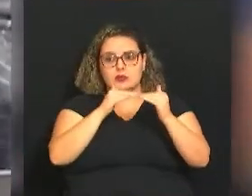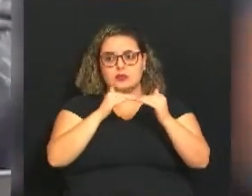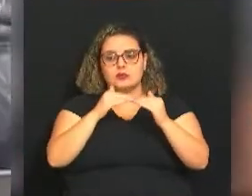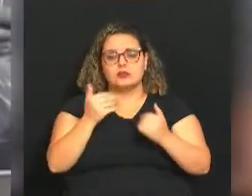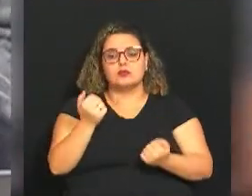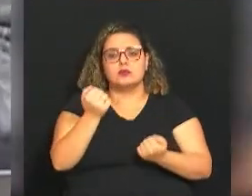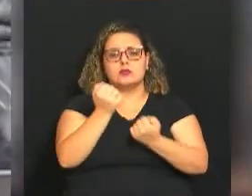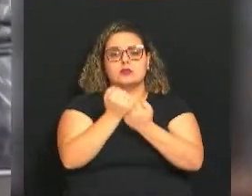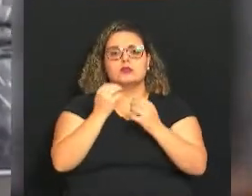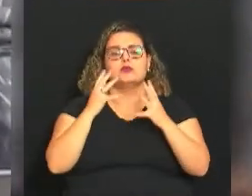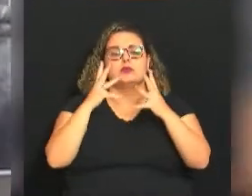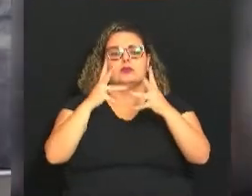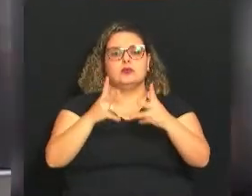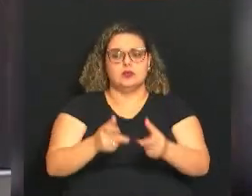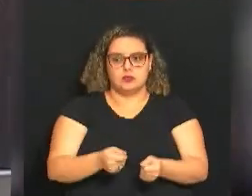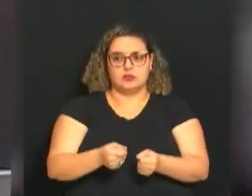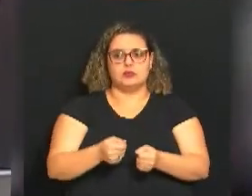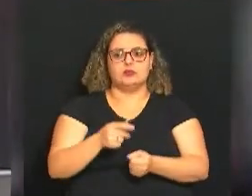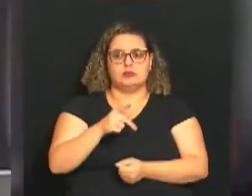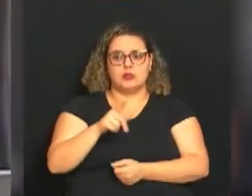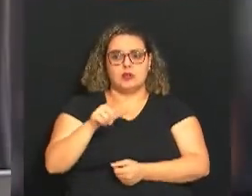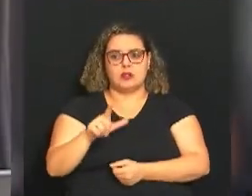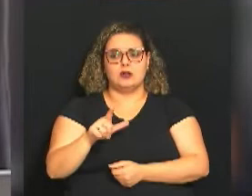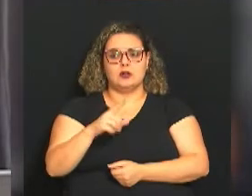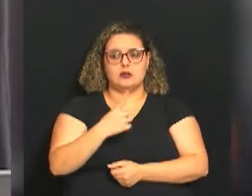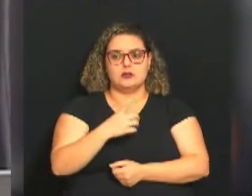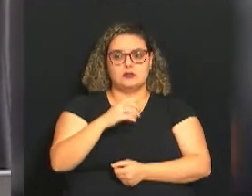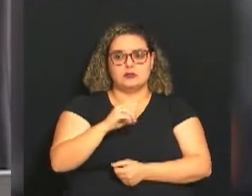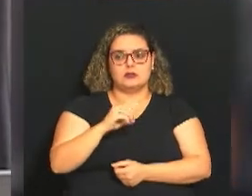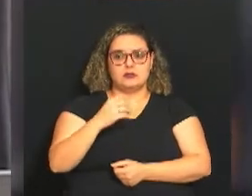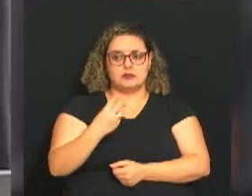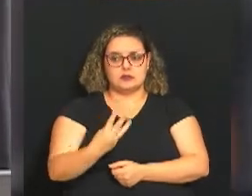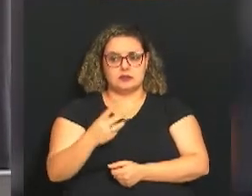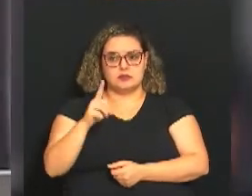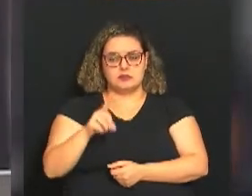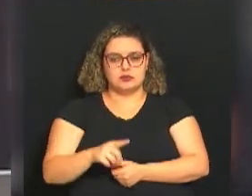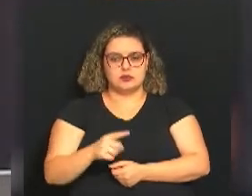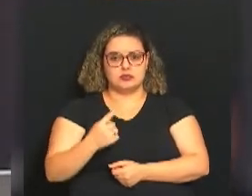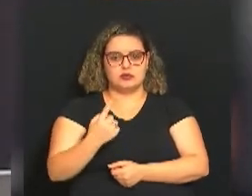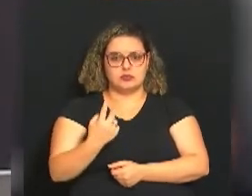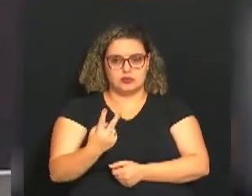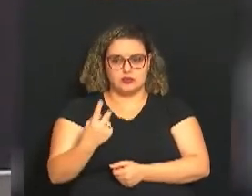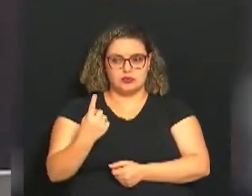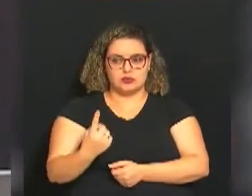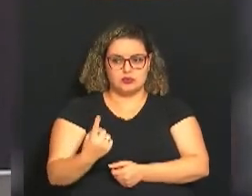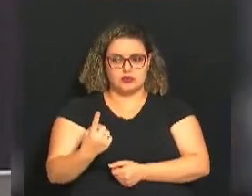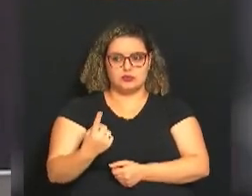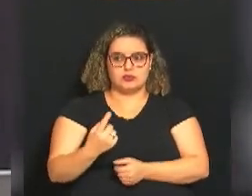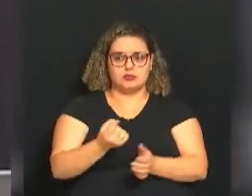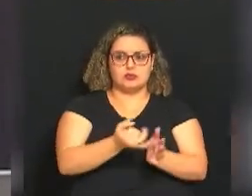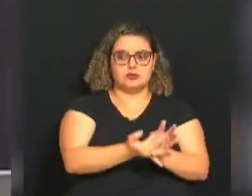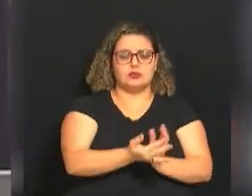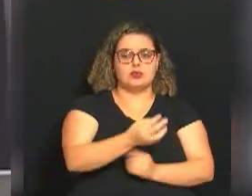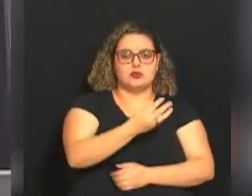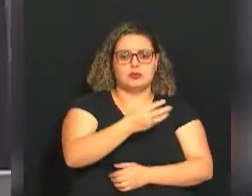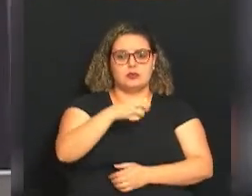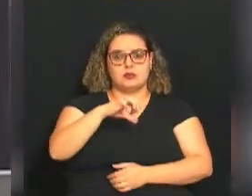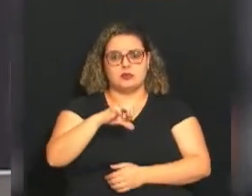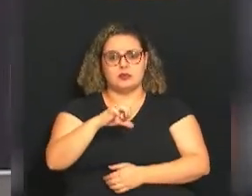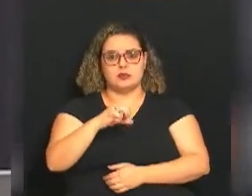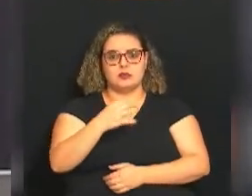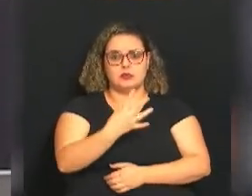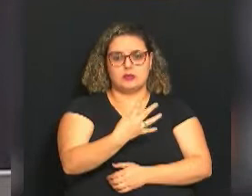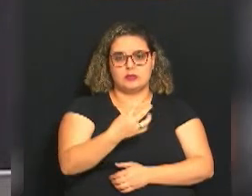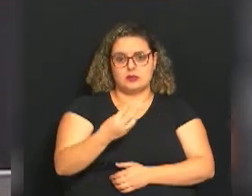substitutivo total ao PLO 103/2021 e as emendas de folhas 39 e